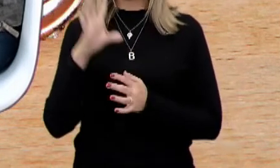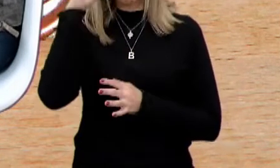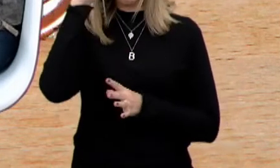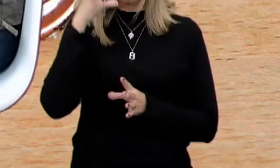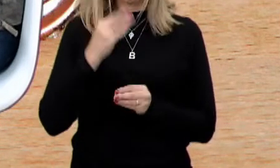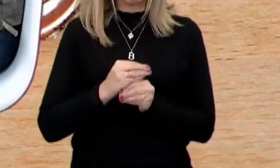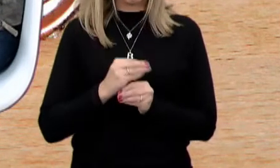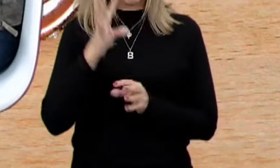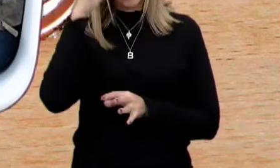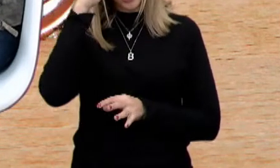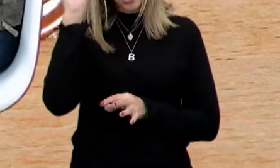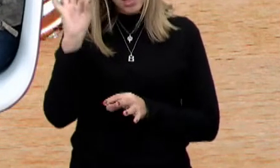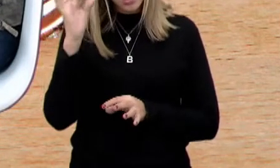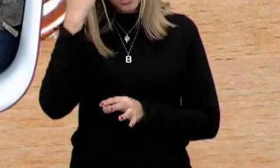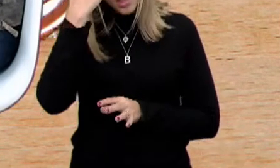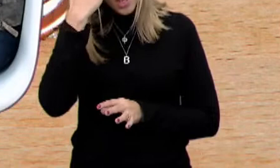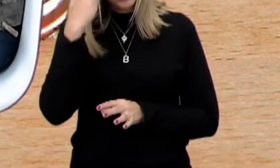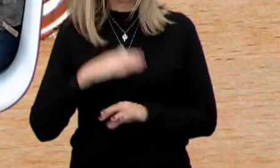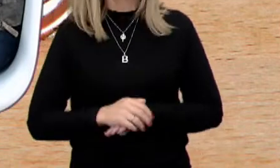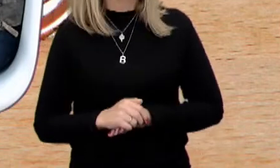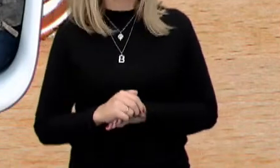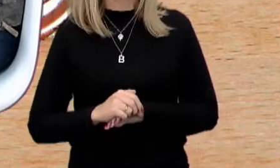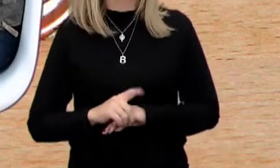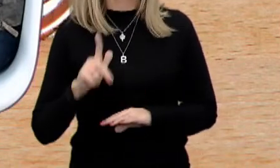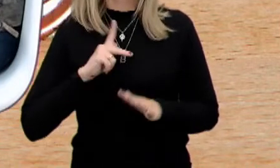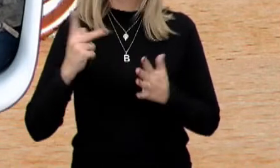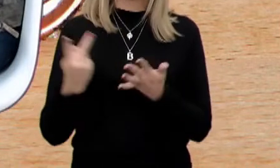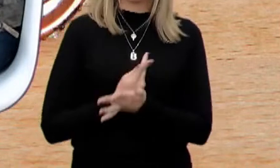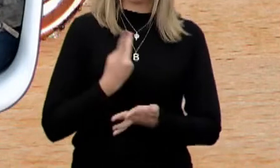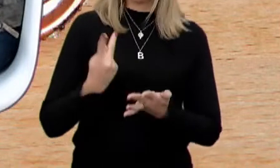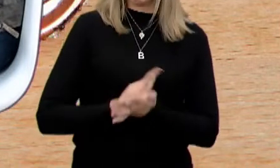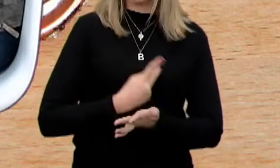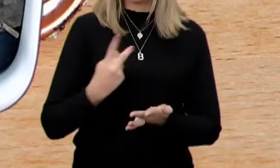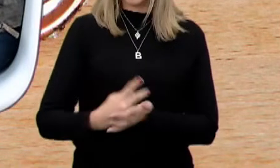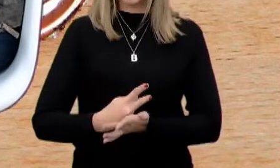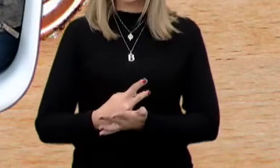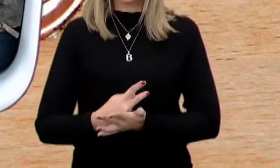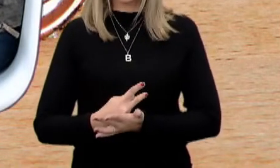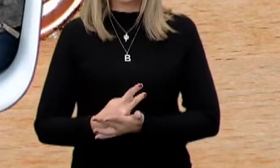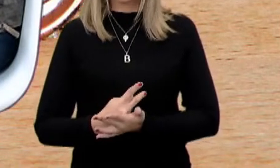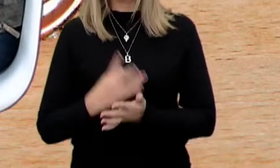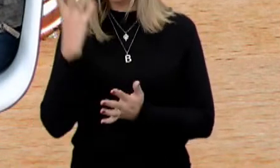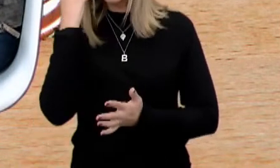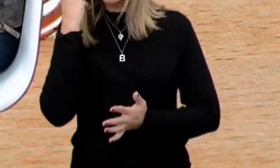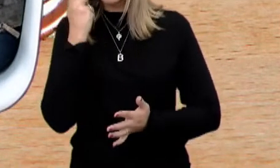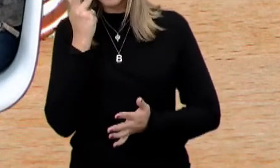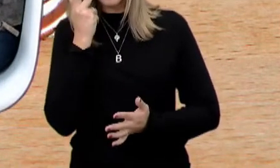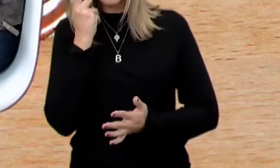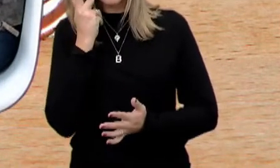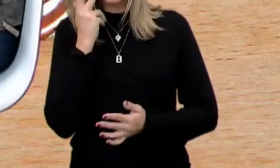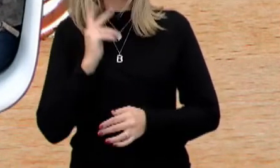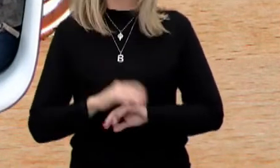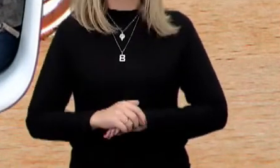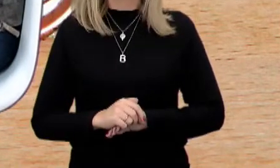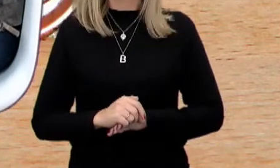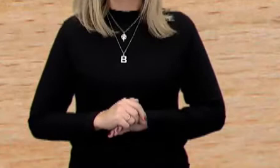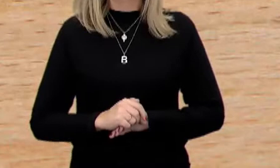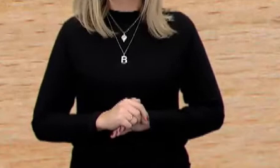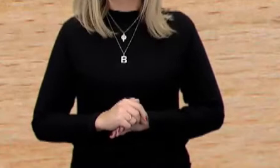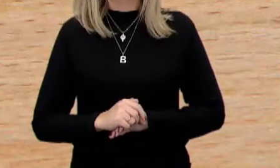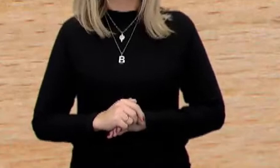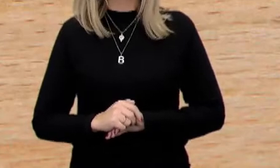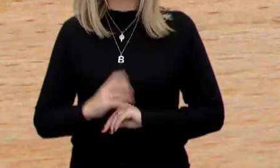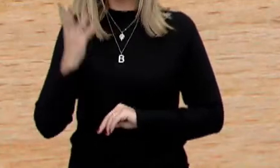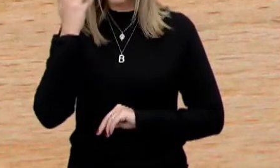compreender, né, que a gente tem erros os animais humanos, na lida com os animais